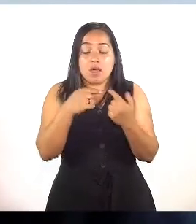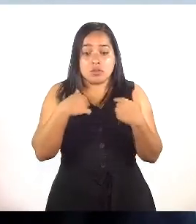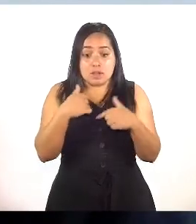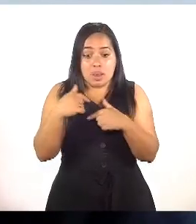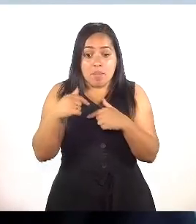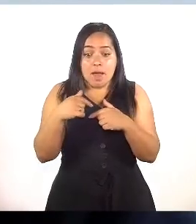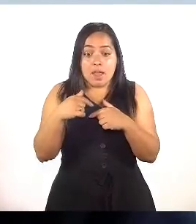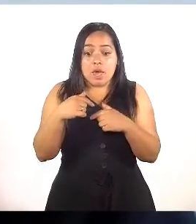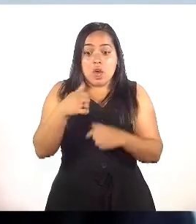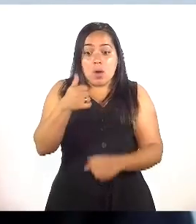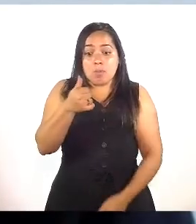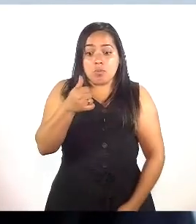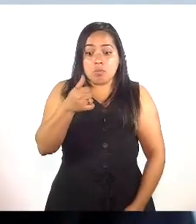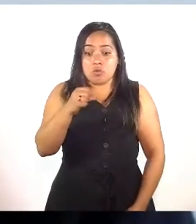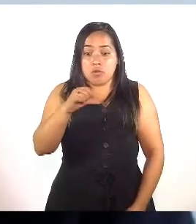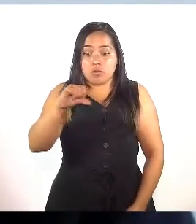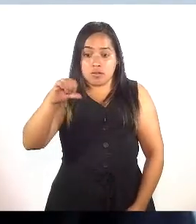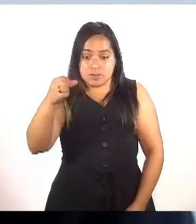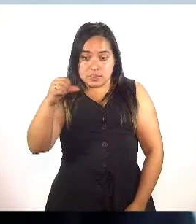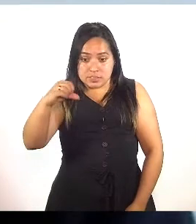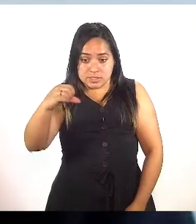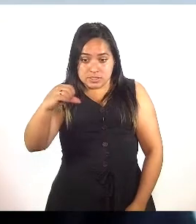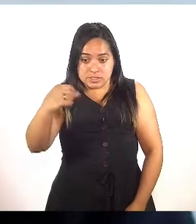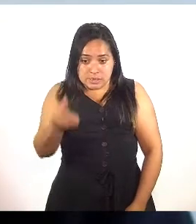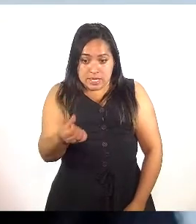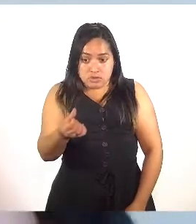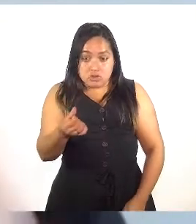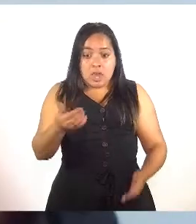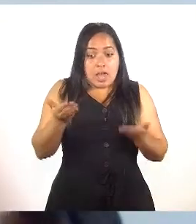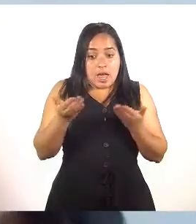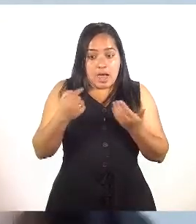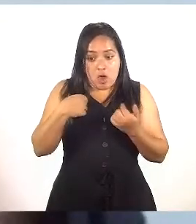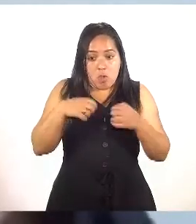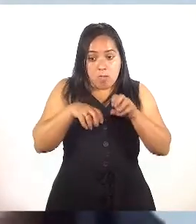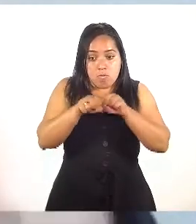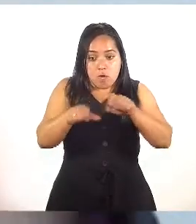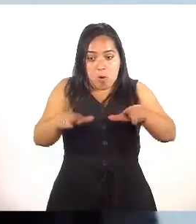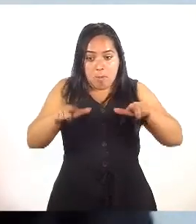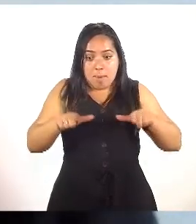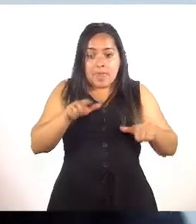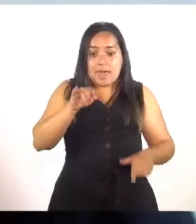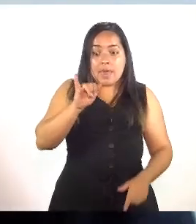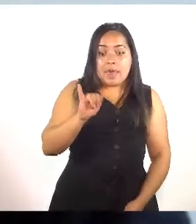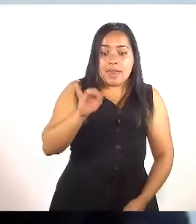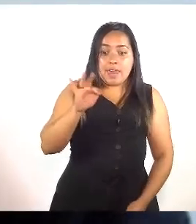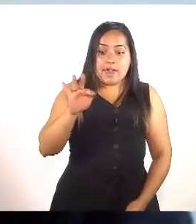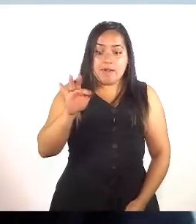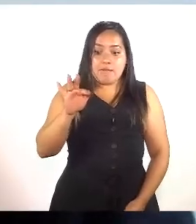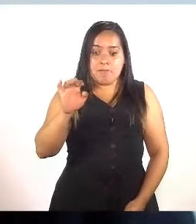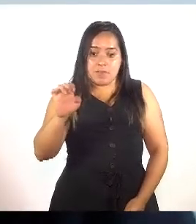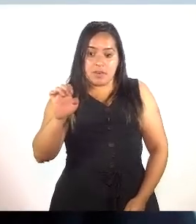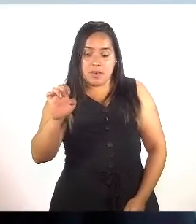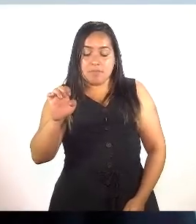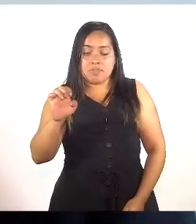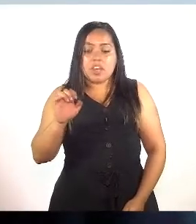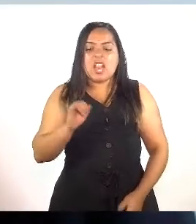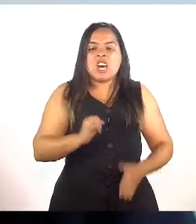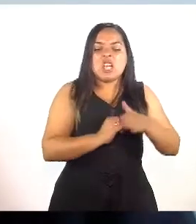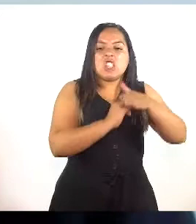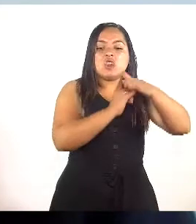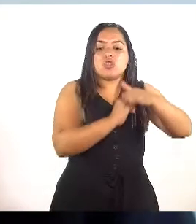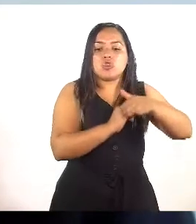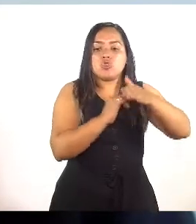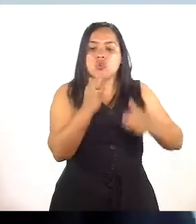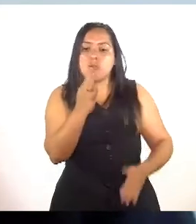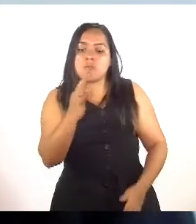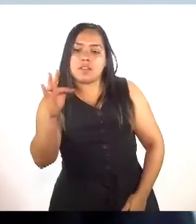formei em 96 no antigo Cefet, hoje é IFE, né, Instituto Federal Fluminense. E aí, a partir daí, comecei a